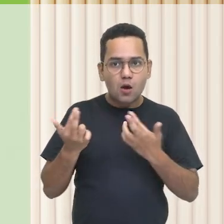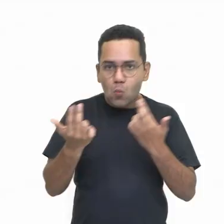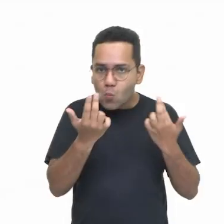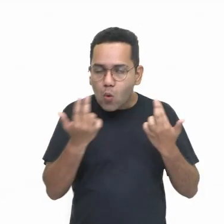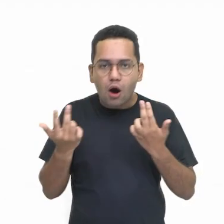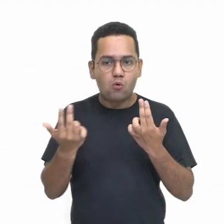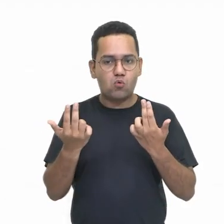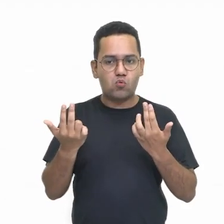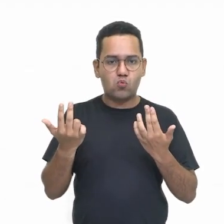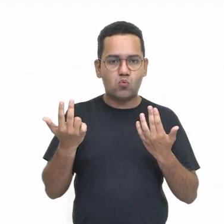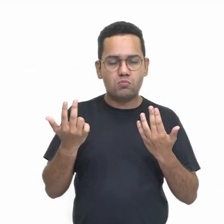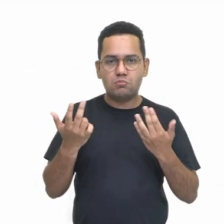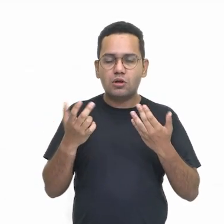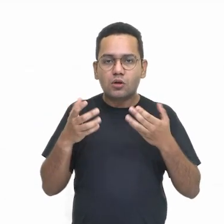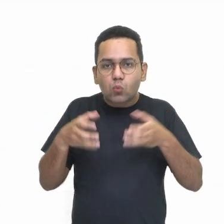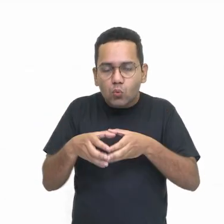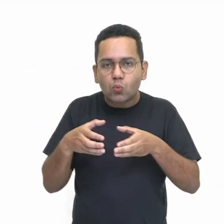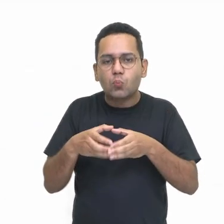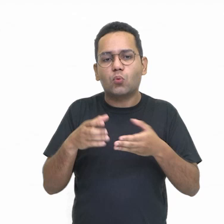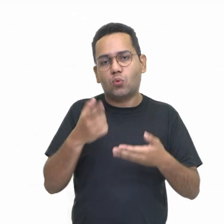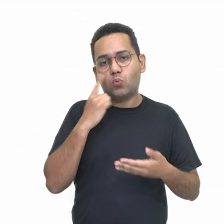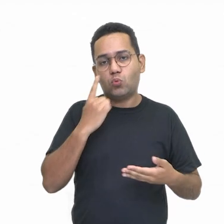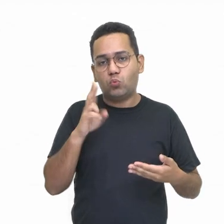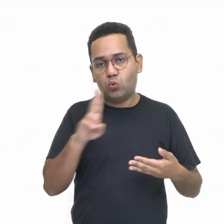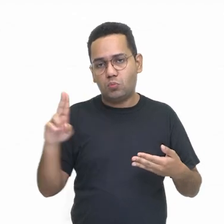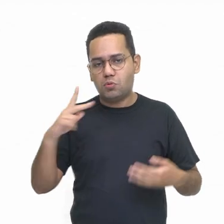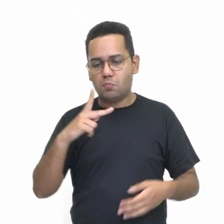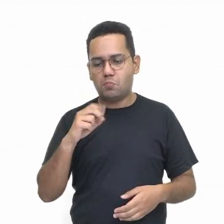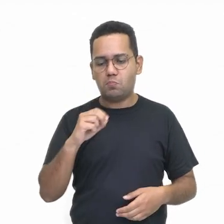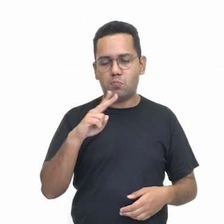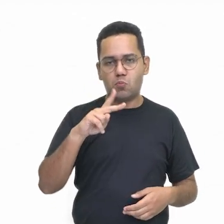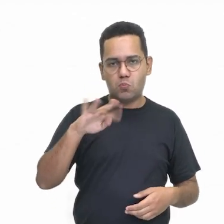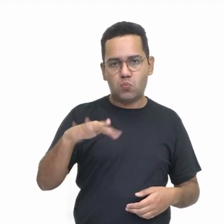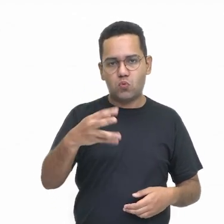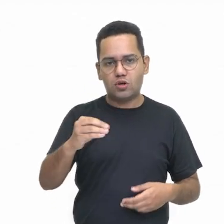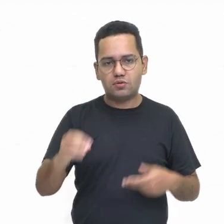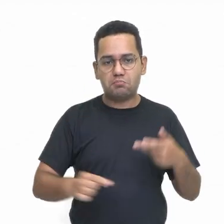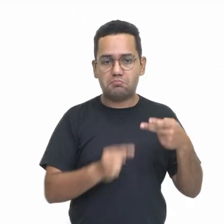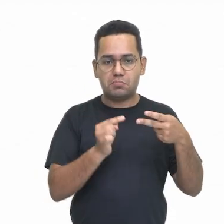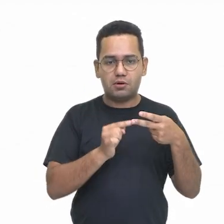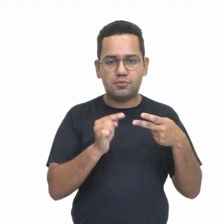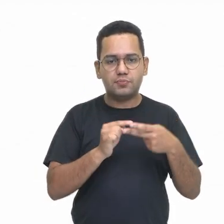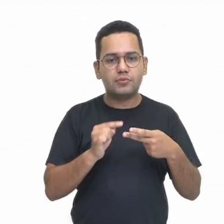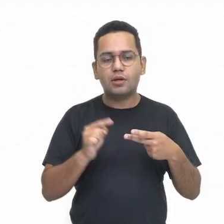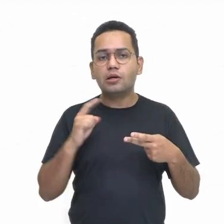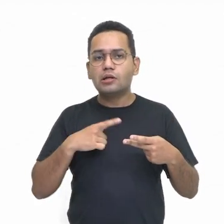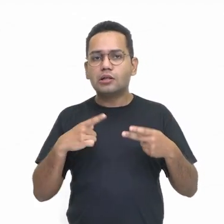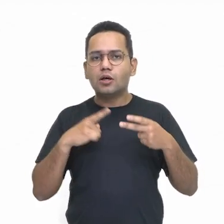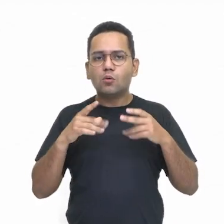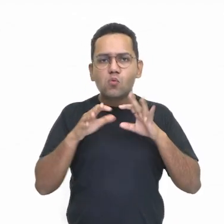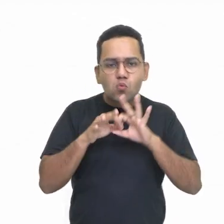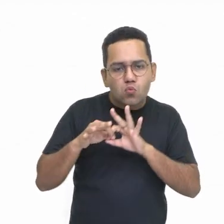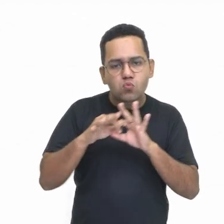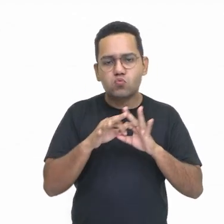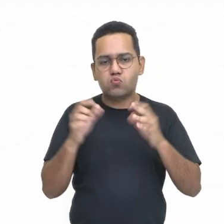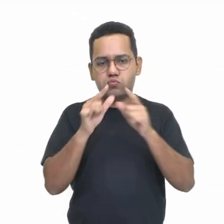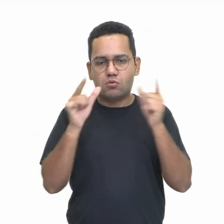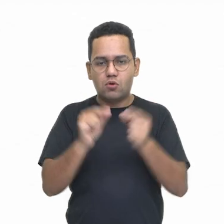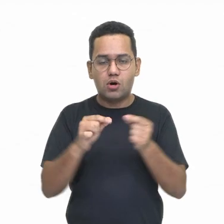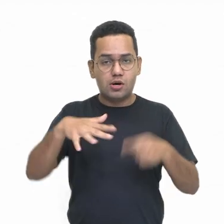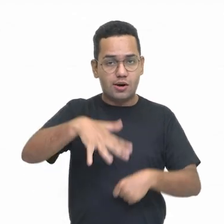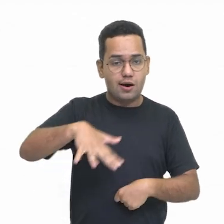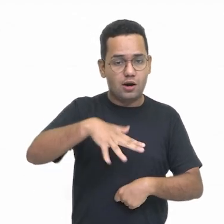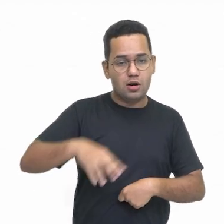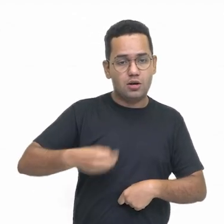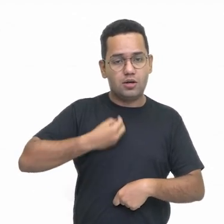lá que a população é um conjunto de organismos de uma mesma espécie que viv em uma determinada